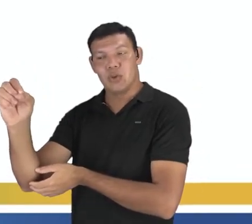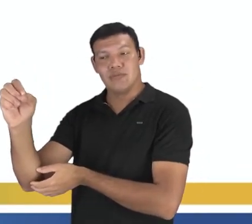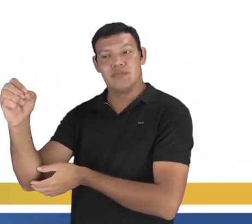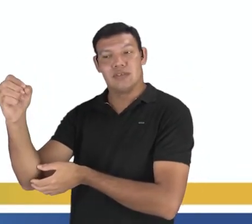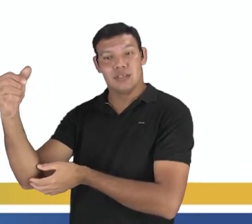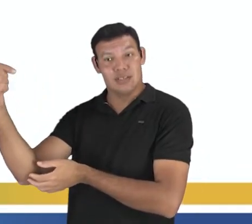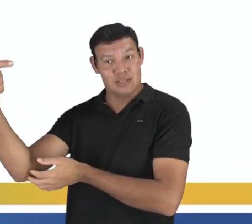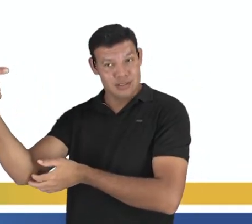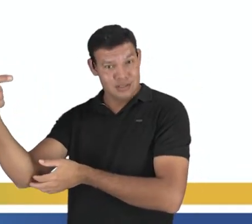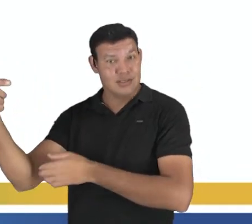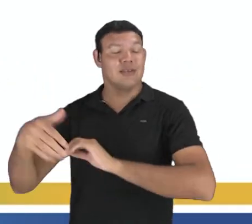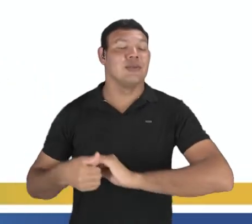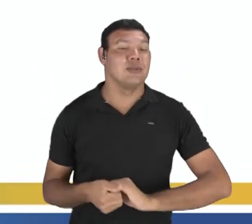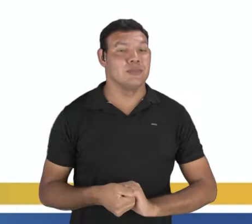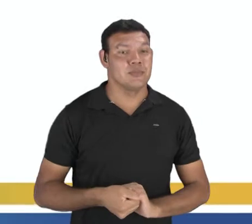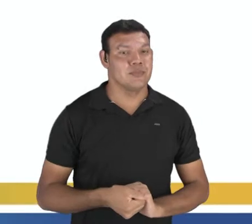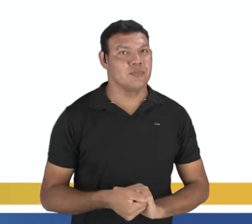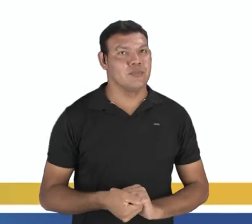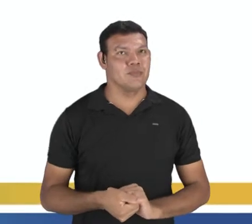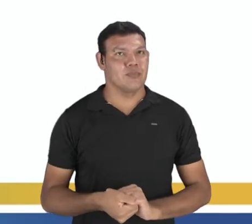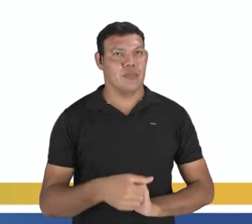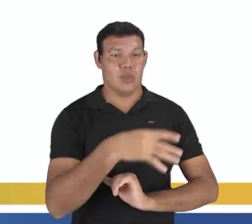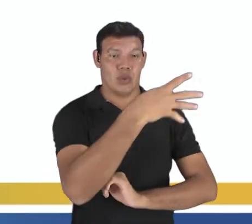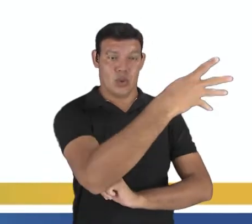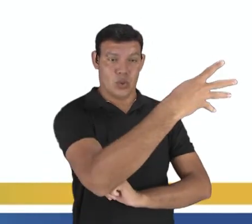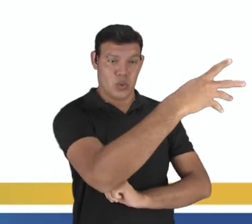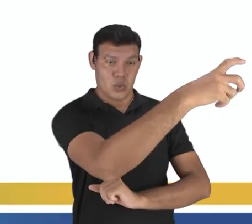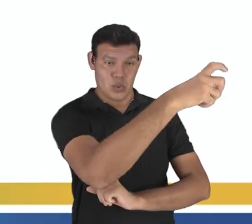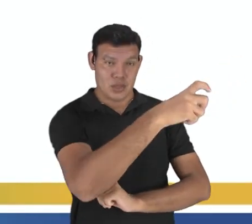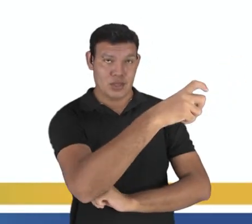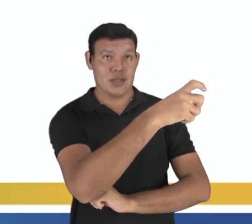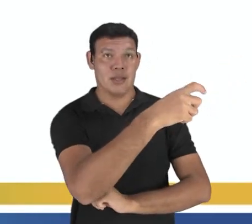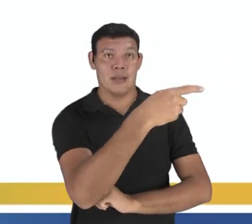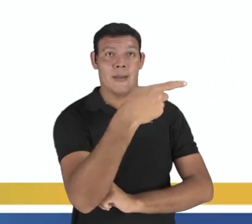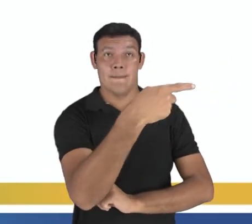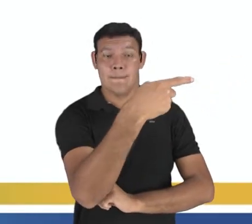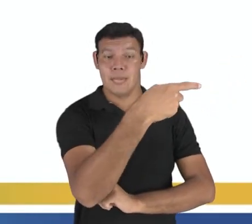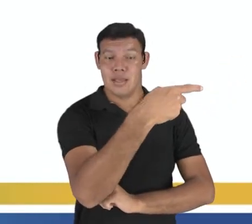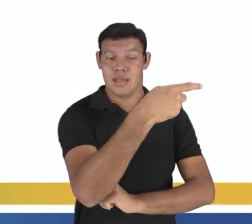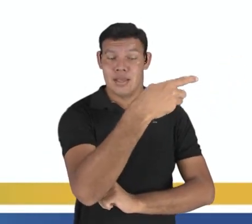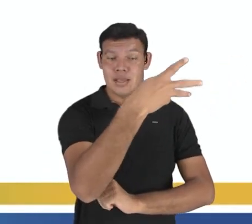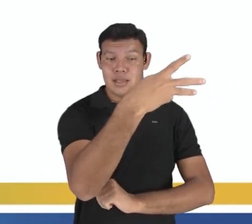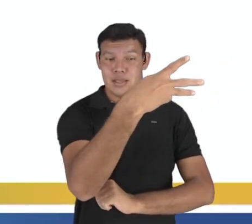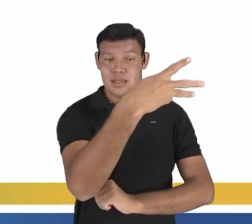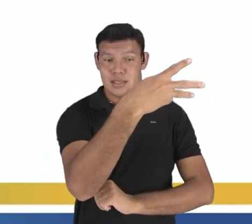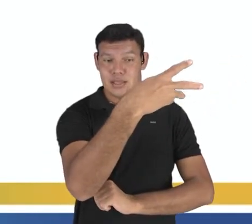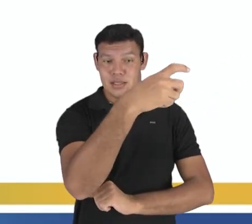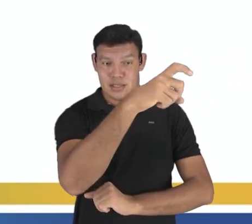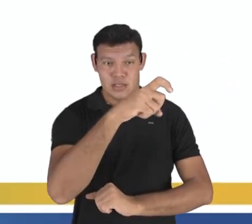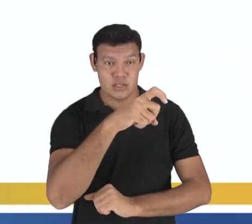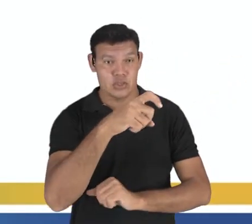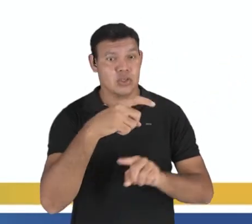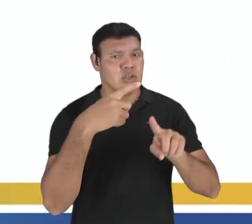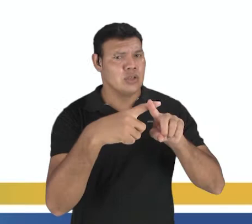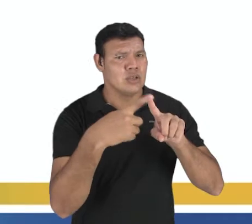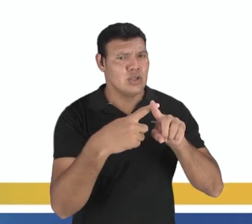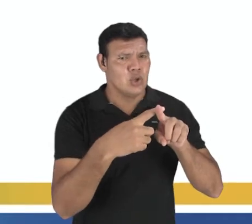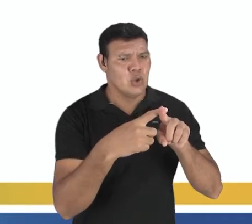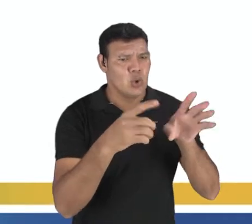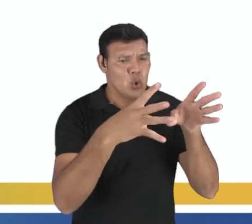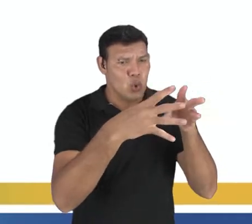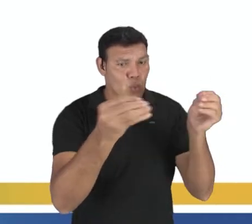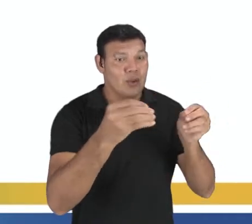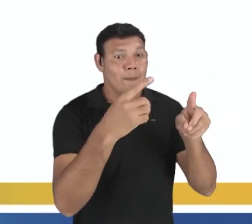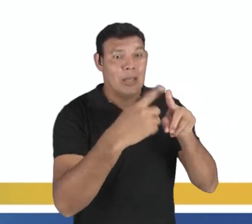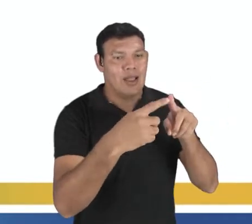a seguinte situação: 4x menos o 3x. O 150 ele vai desaparecer